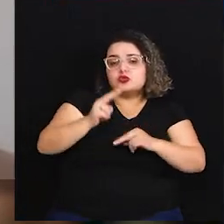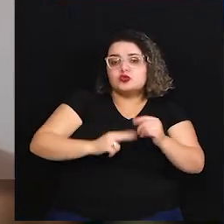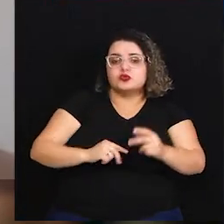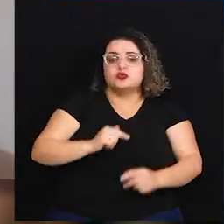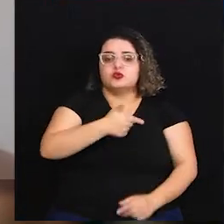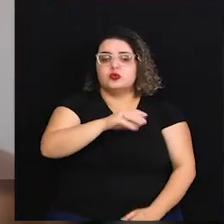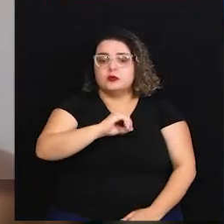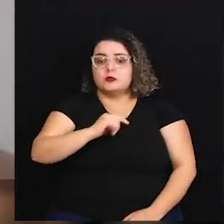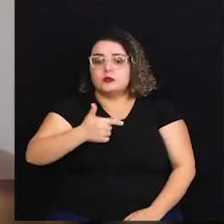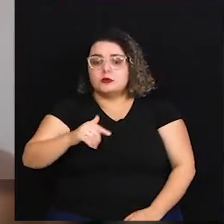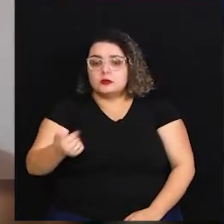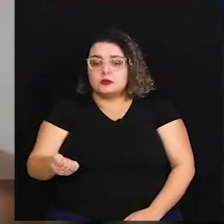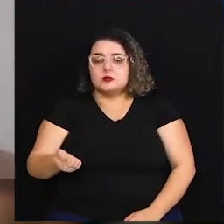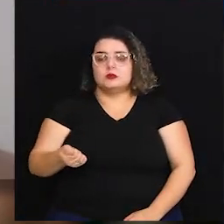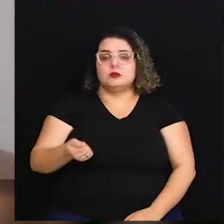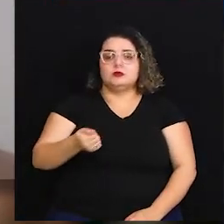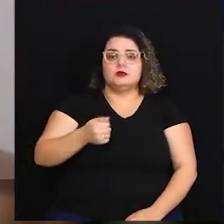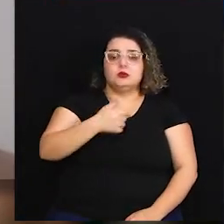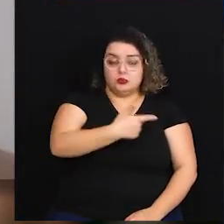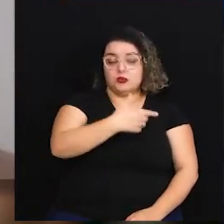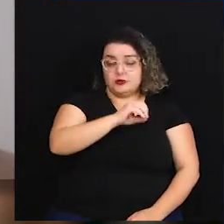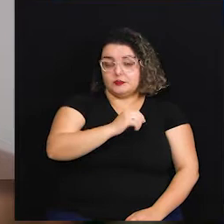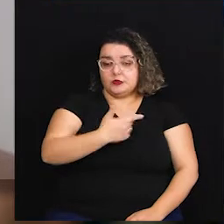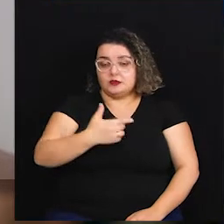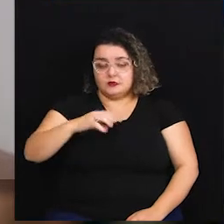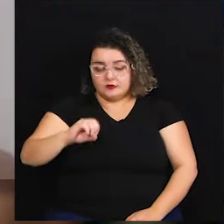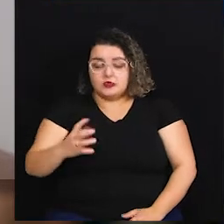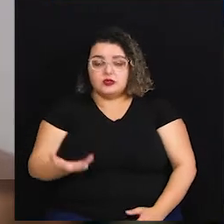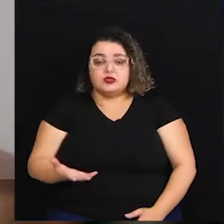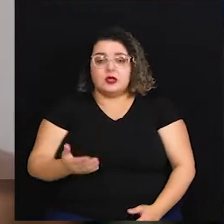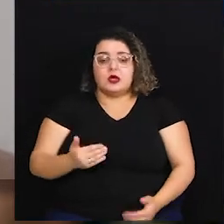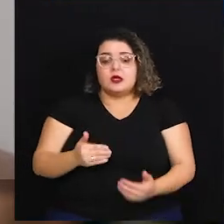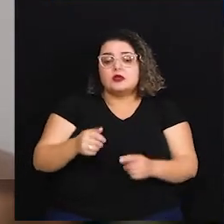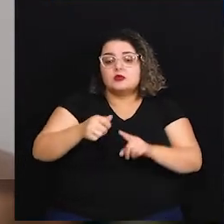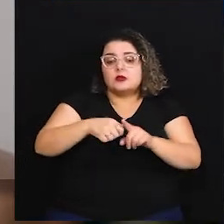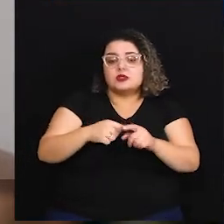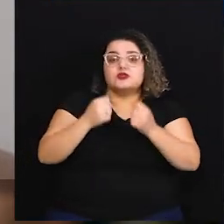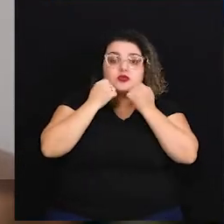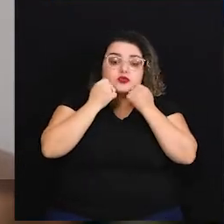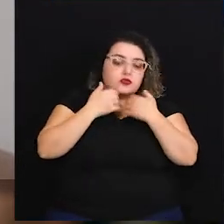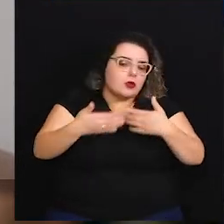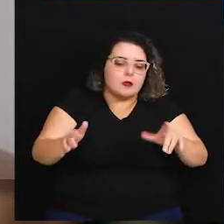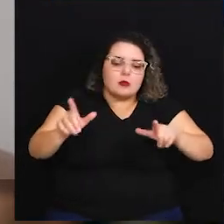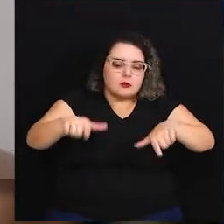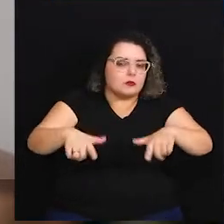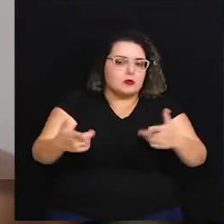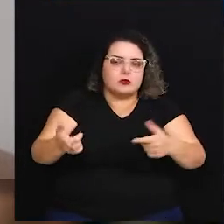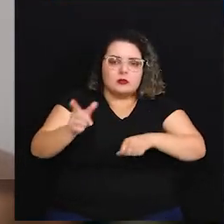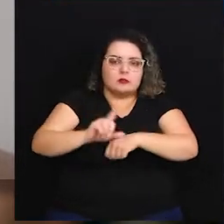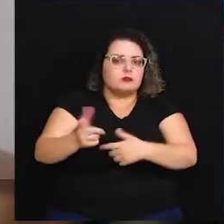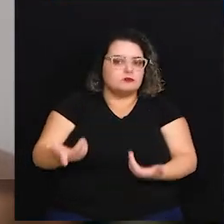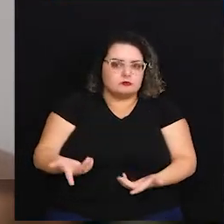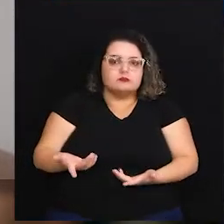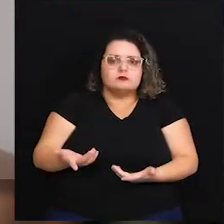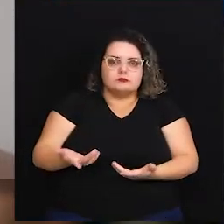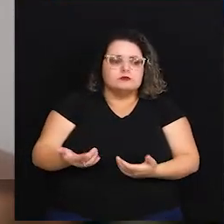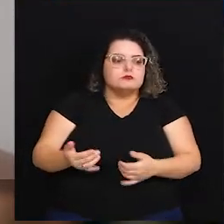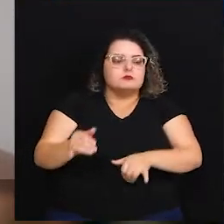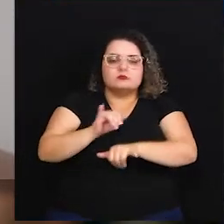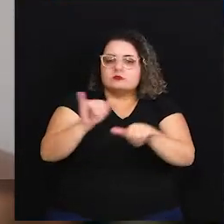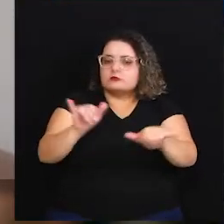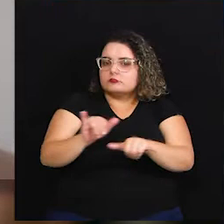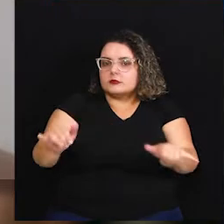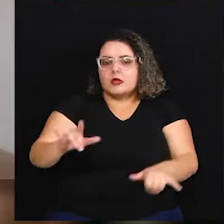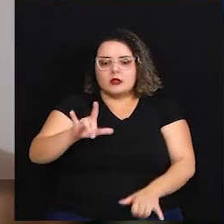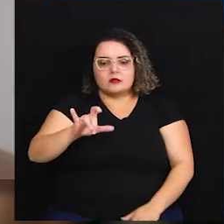abrindo o meu espaço. Então, assim, foi algo que aconteceu muito rápido, né? E foi através de procura mesmo, de divulgação do Instagram.